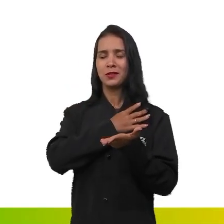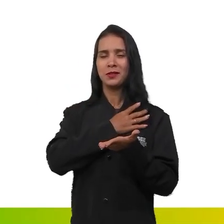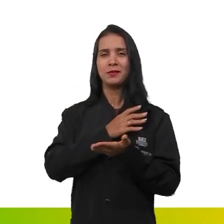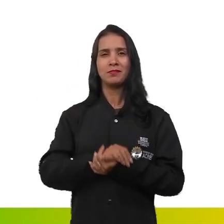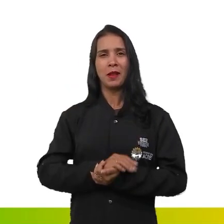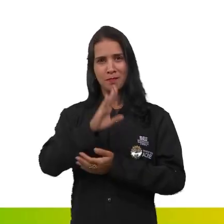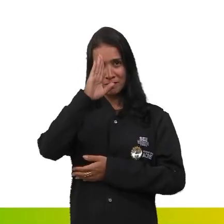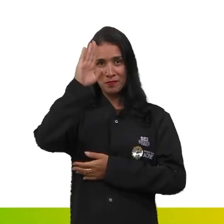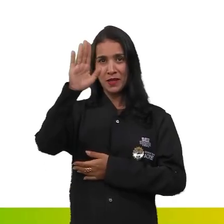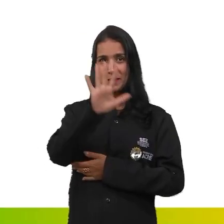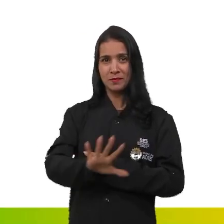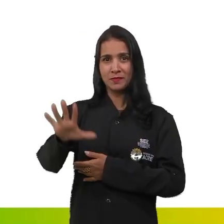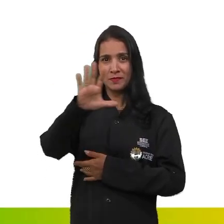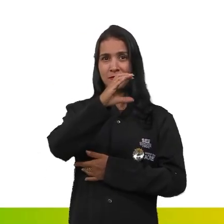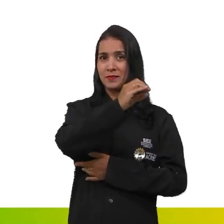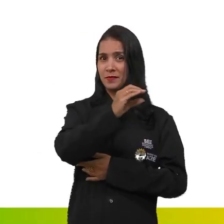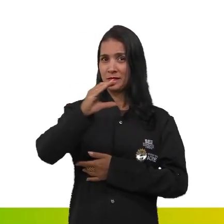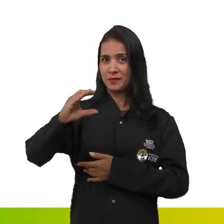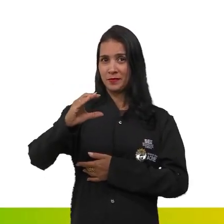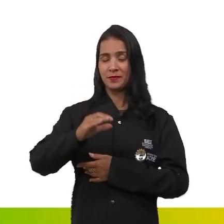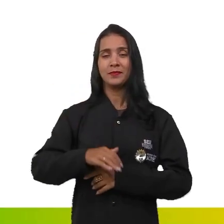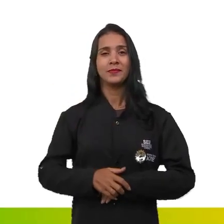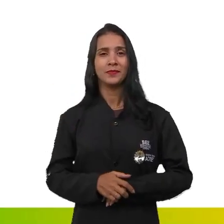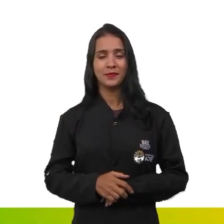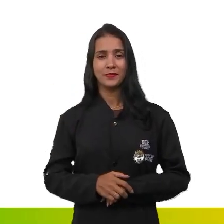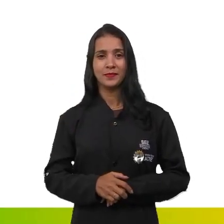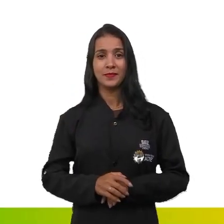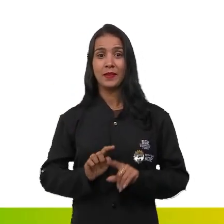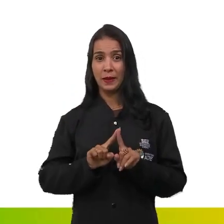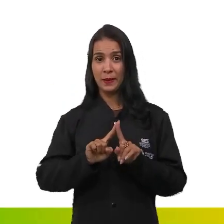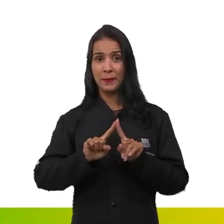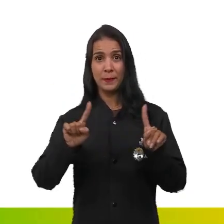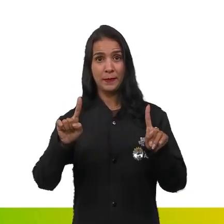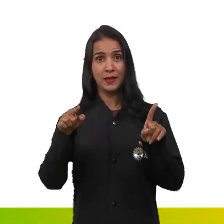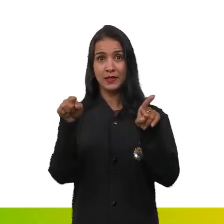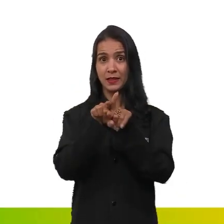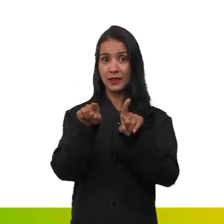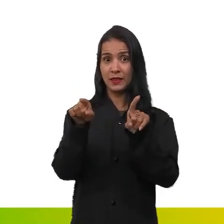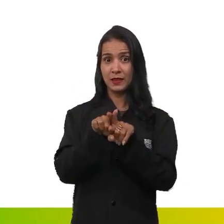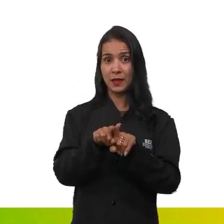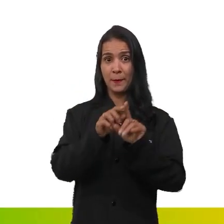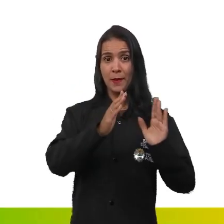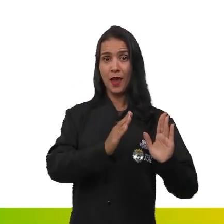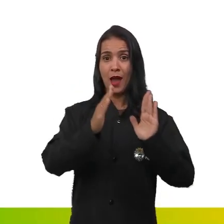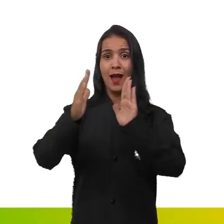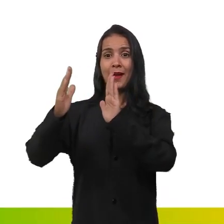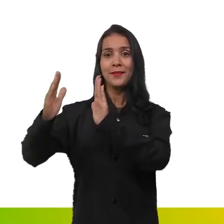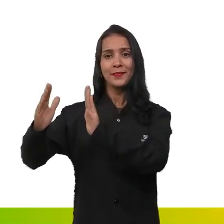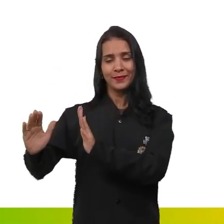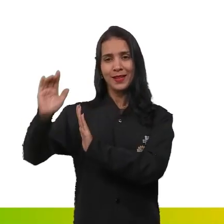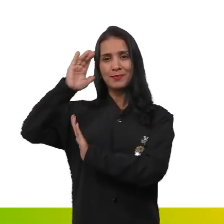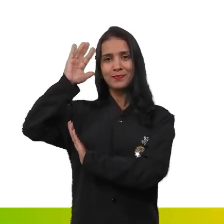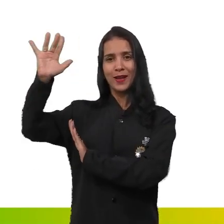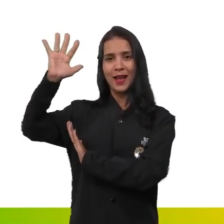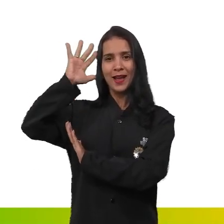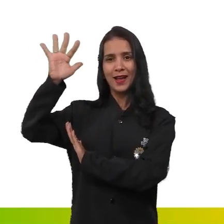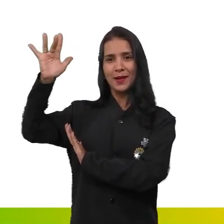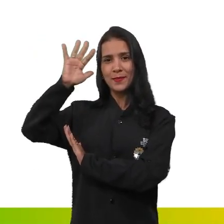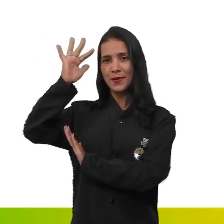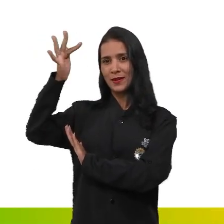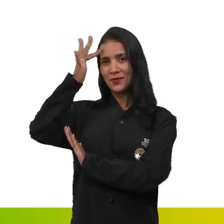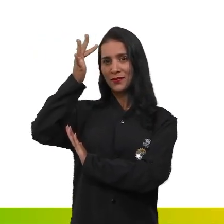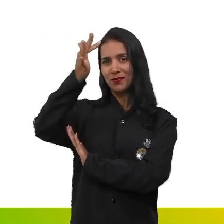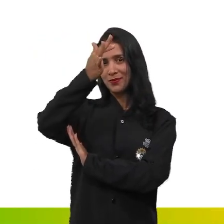principalmente no Ocidente. Mas a civilização grega também é o lar do pensamento filosófico.